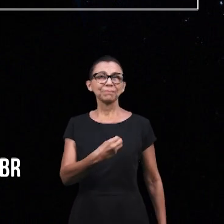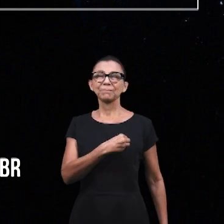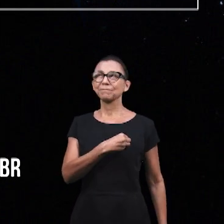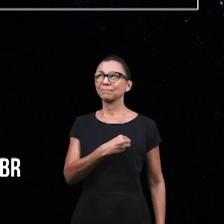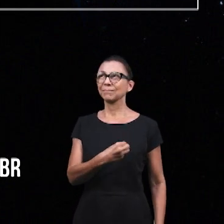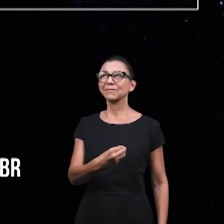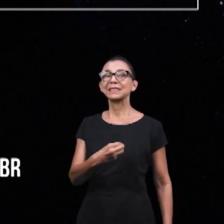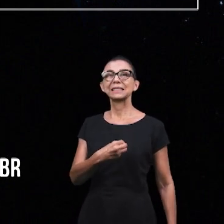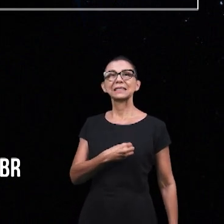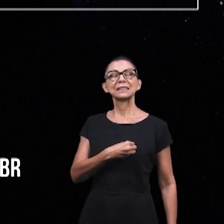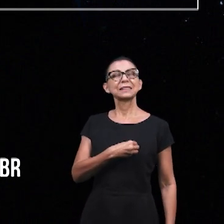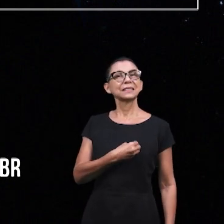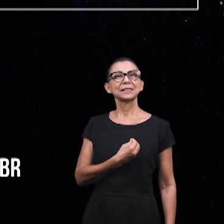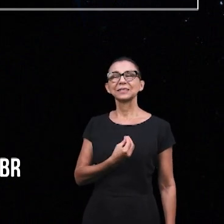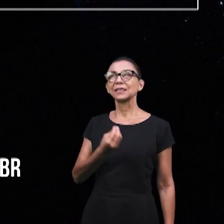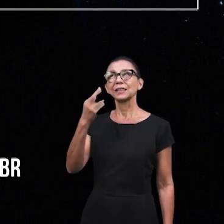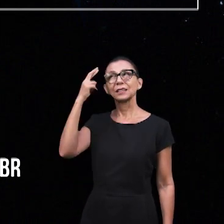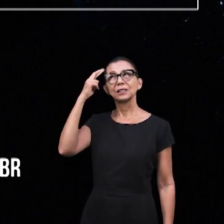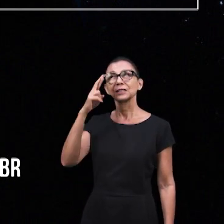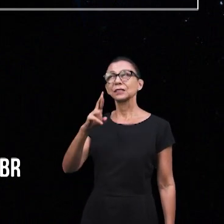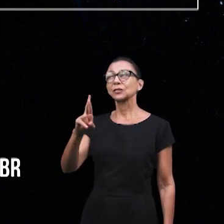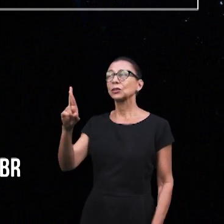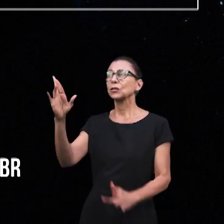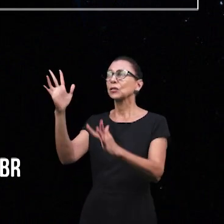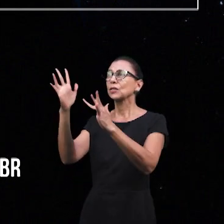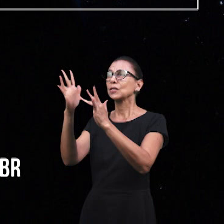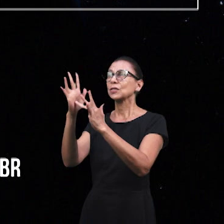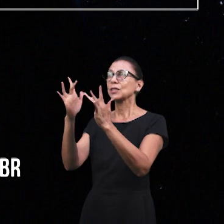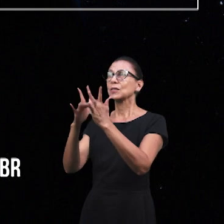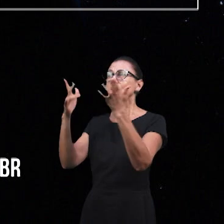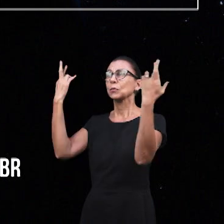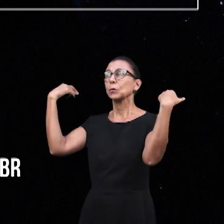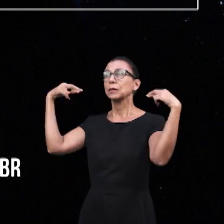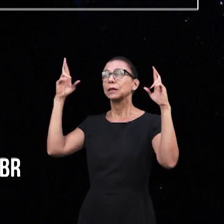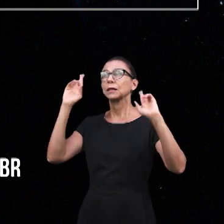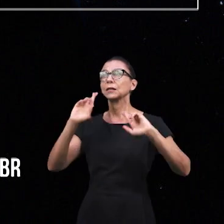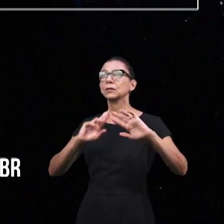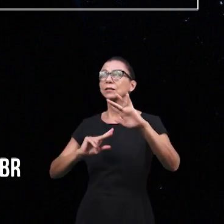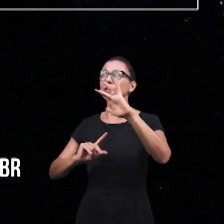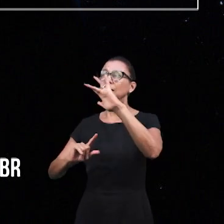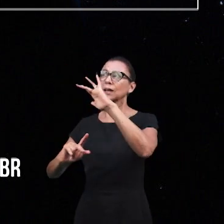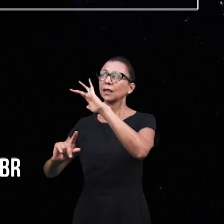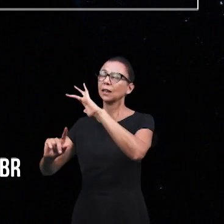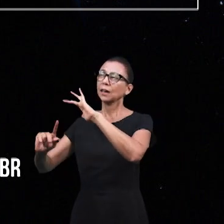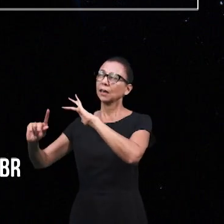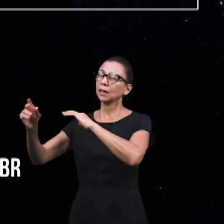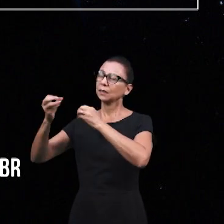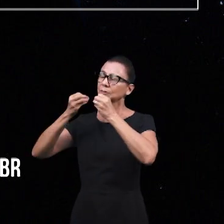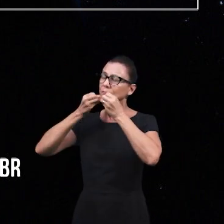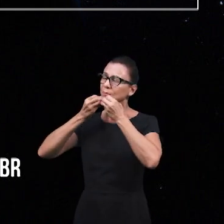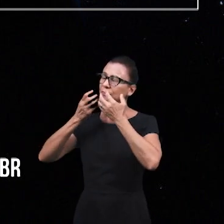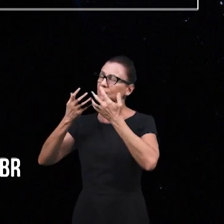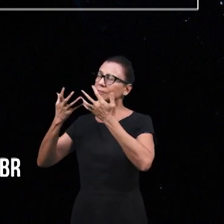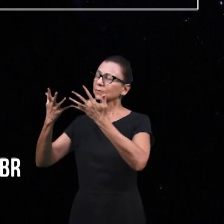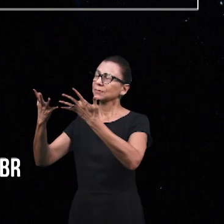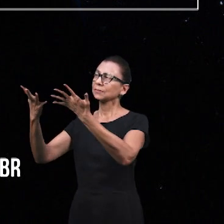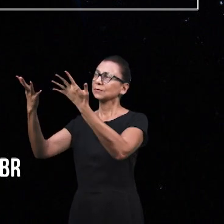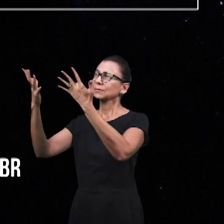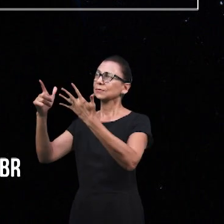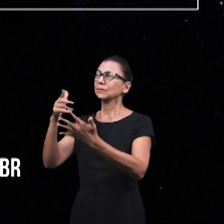ti, Jesus, Cordeiro eterno, confesso que és